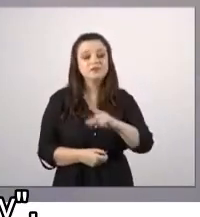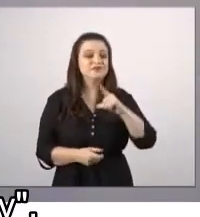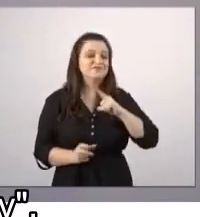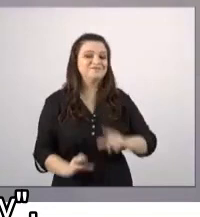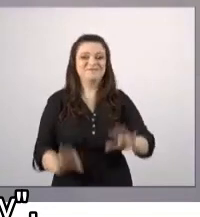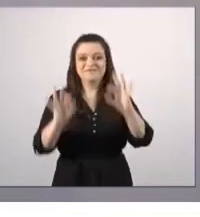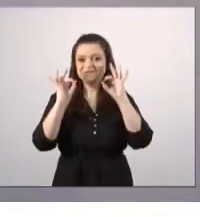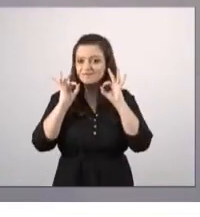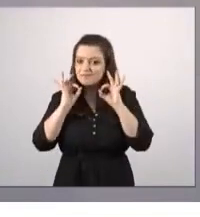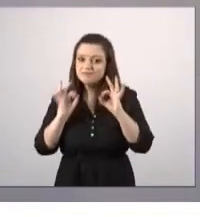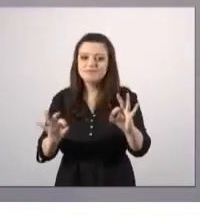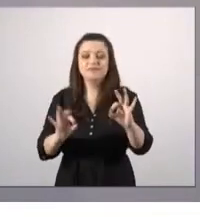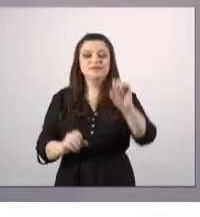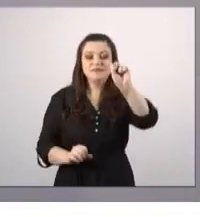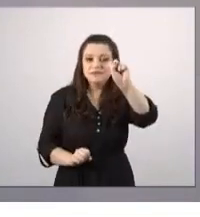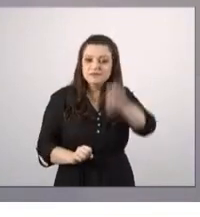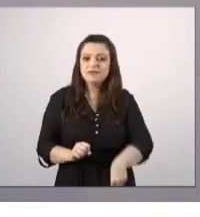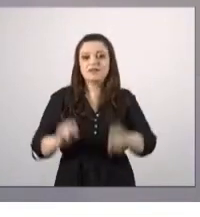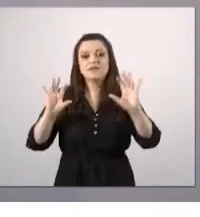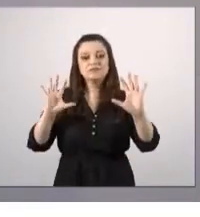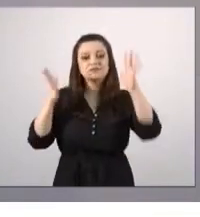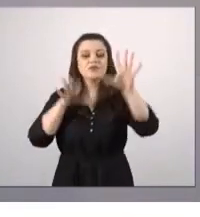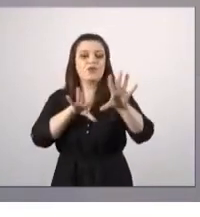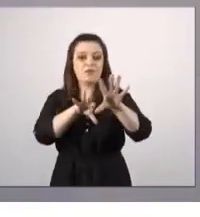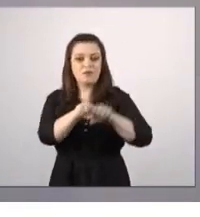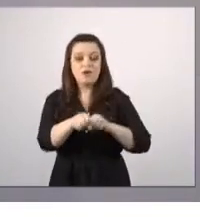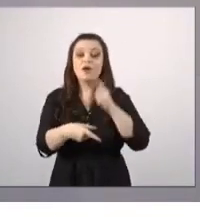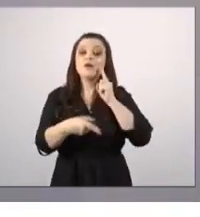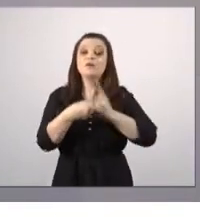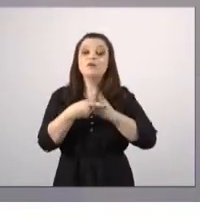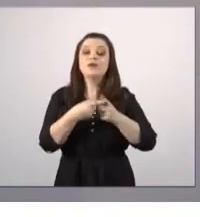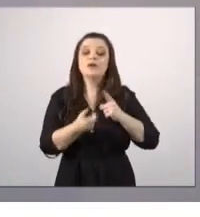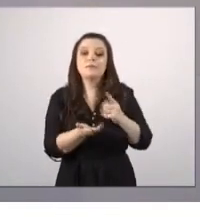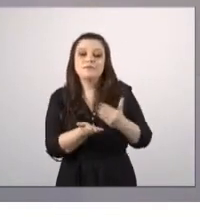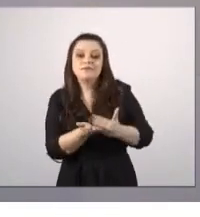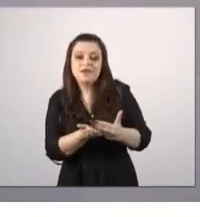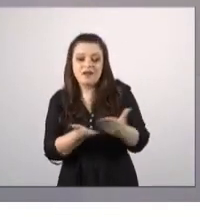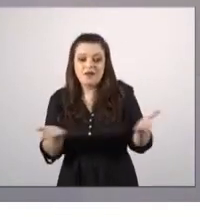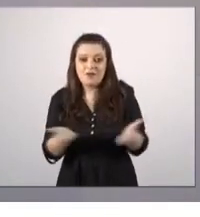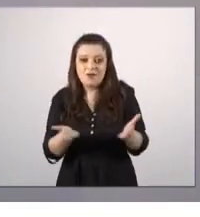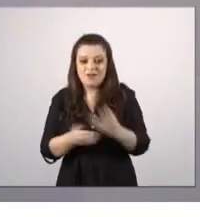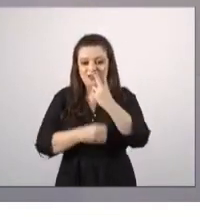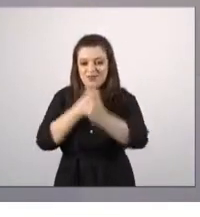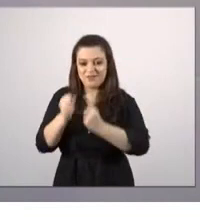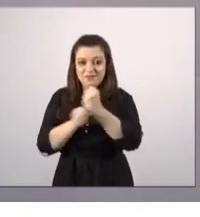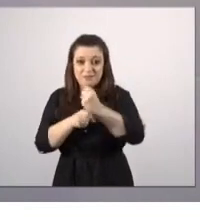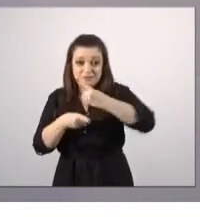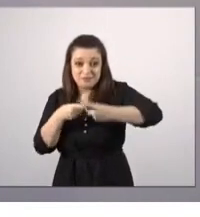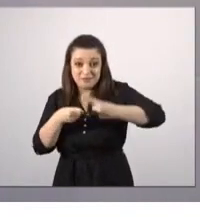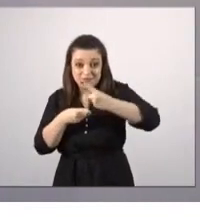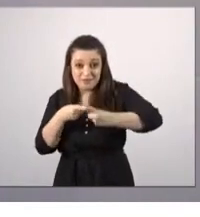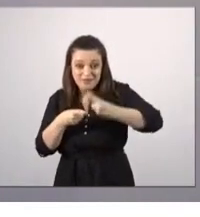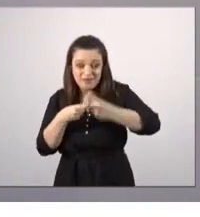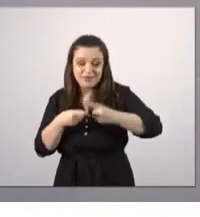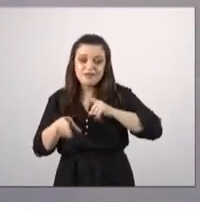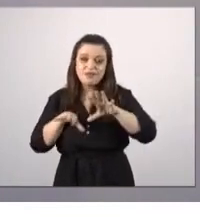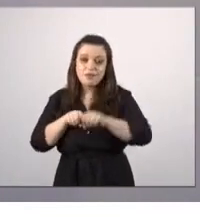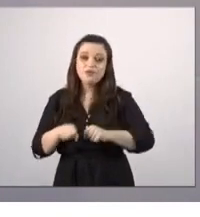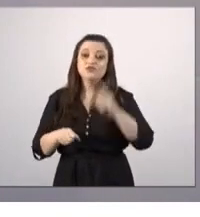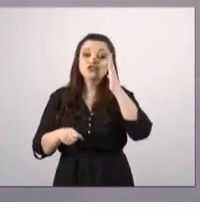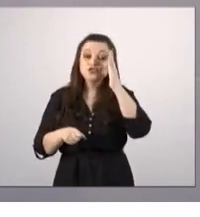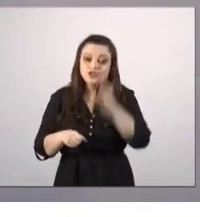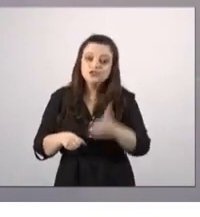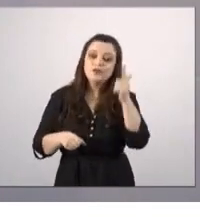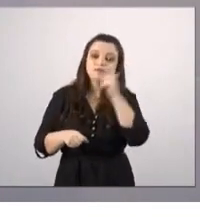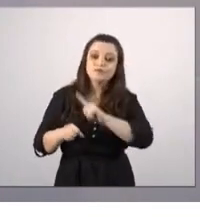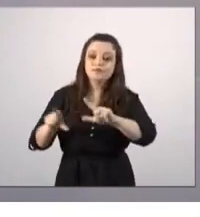bem forte. Mesmo no meio da jornada de formação, vocês já alcançaram hoje o primeiro certificado